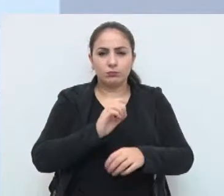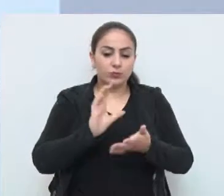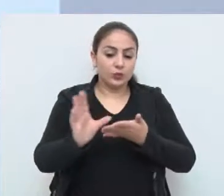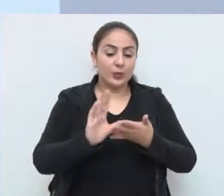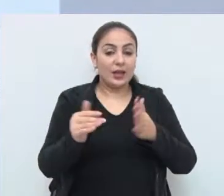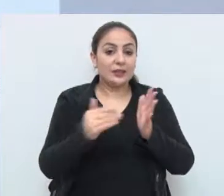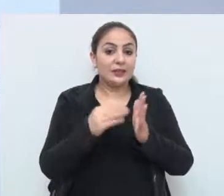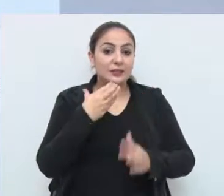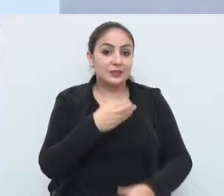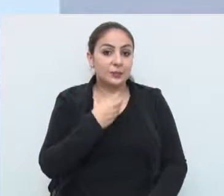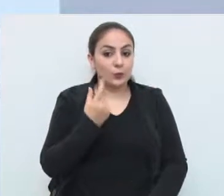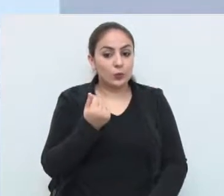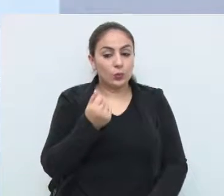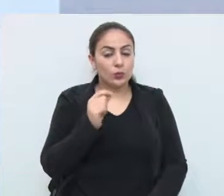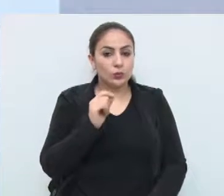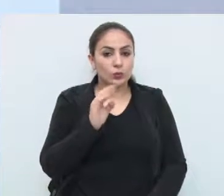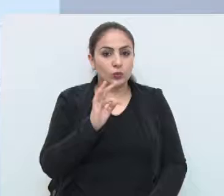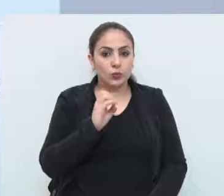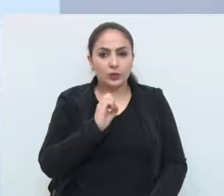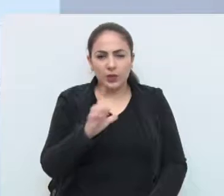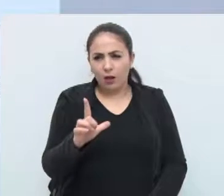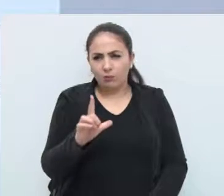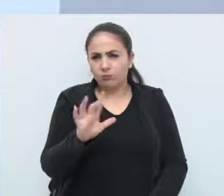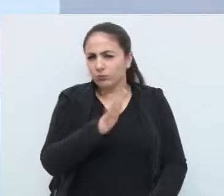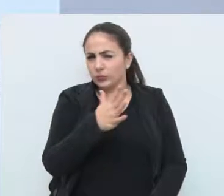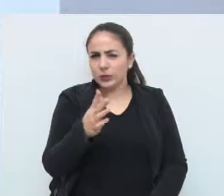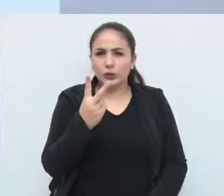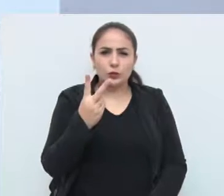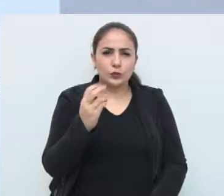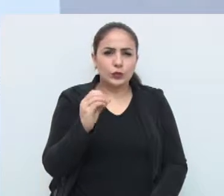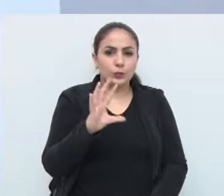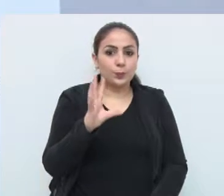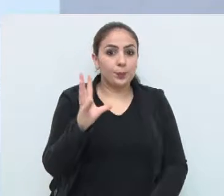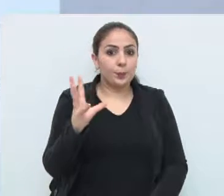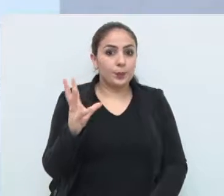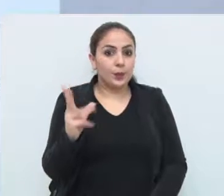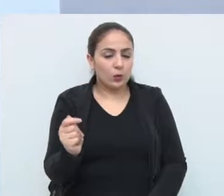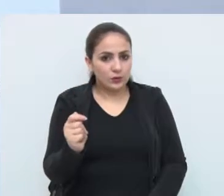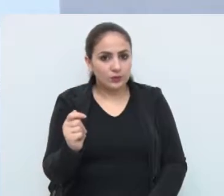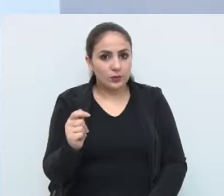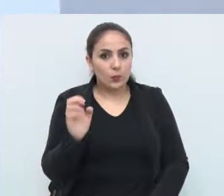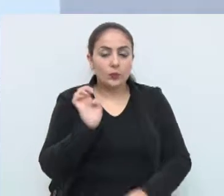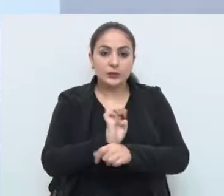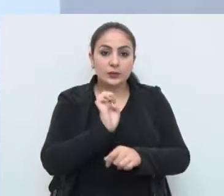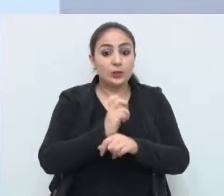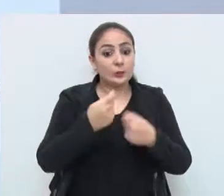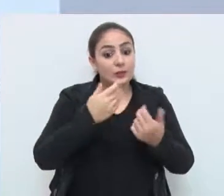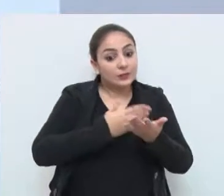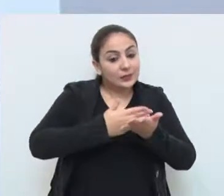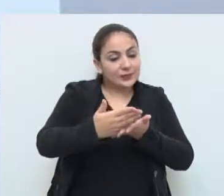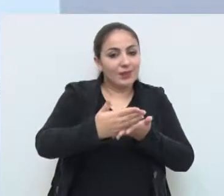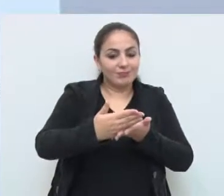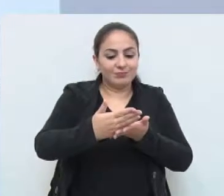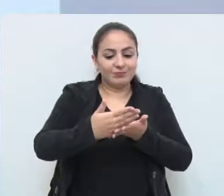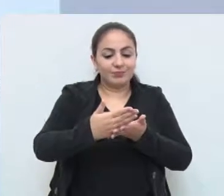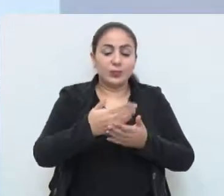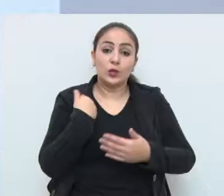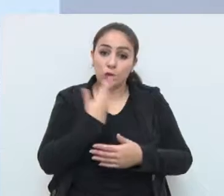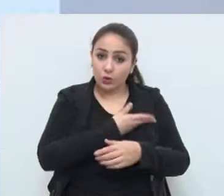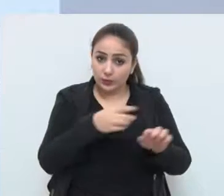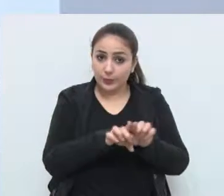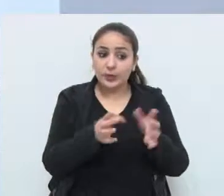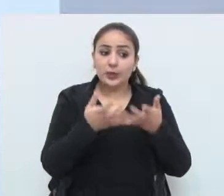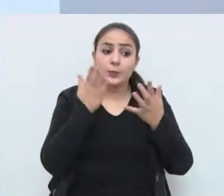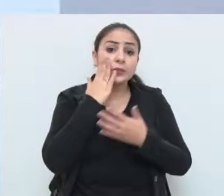dezembro. O custo total dessa obra vai em torno de 20 milhões, então o Estado teria que fazer uma contrapartida. O que